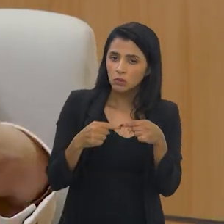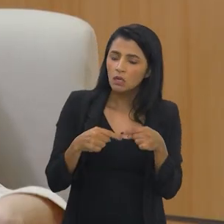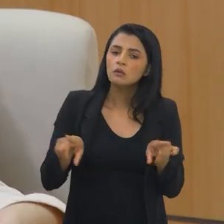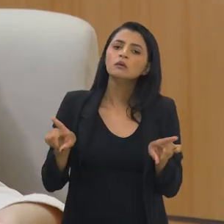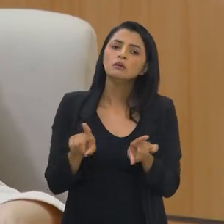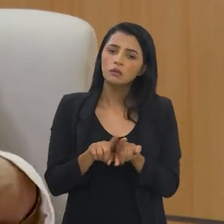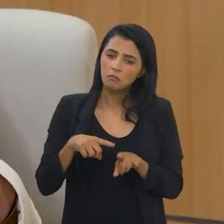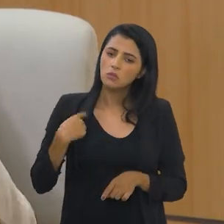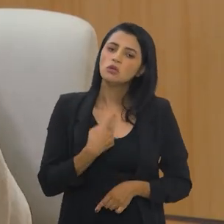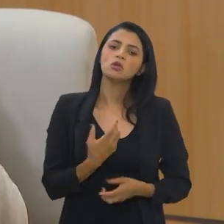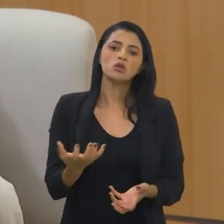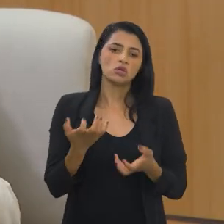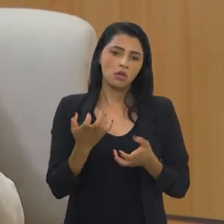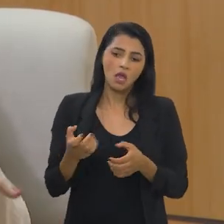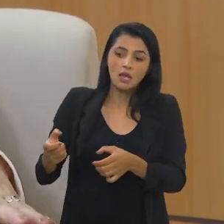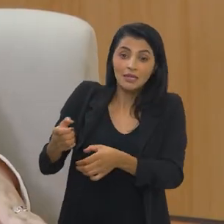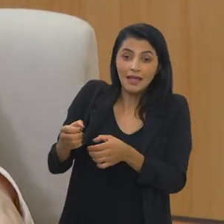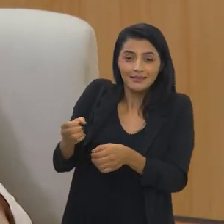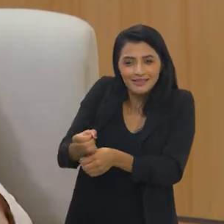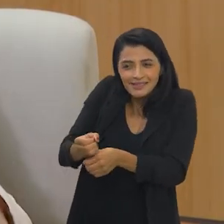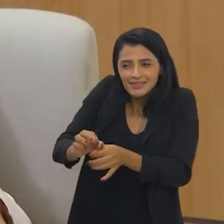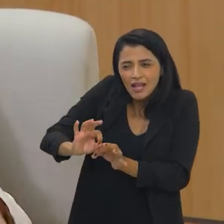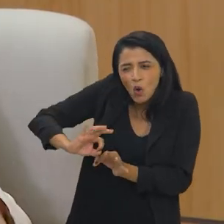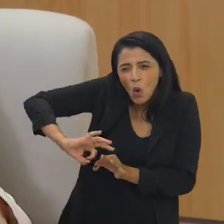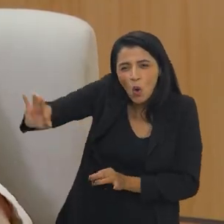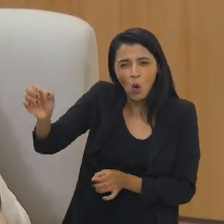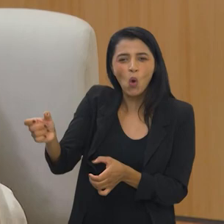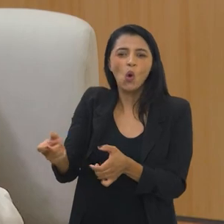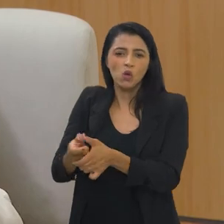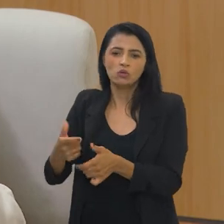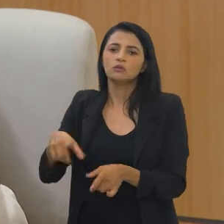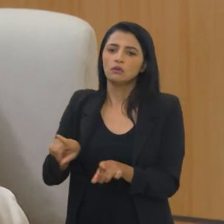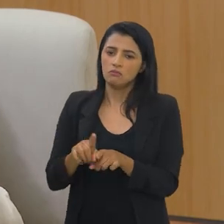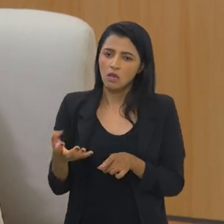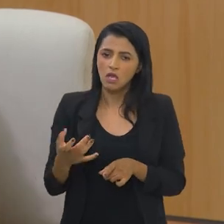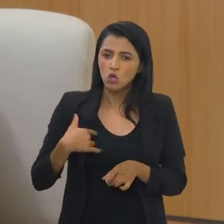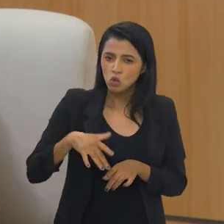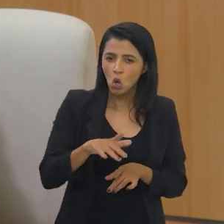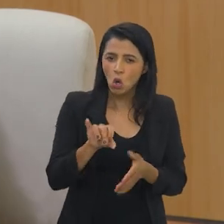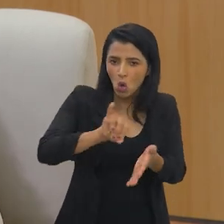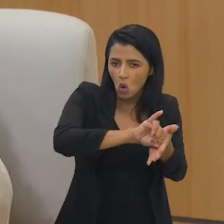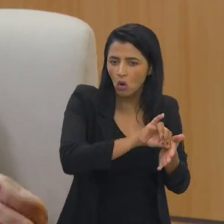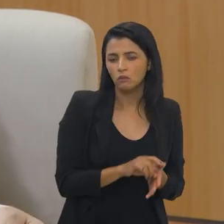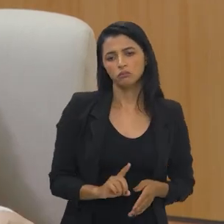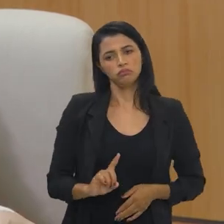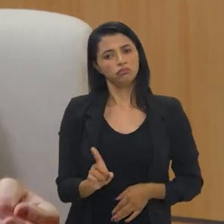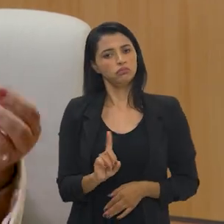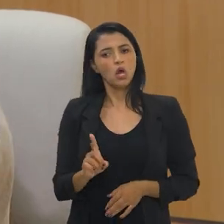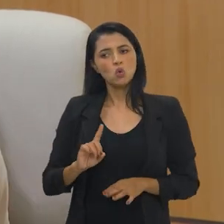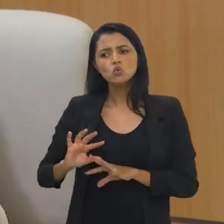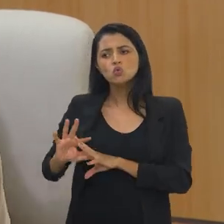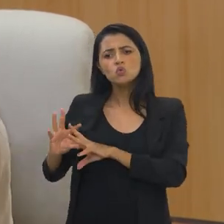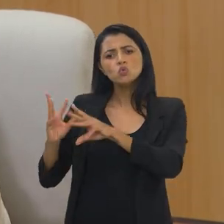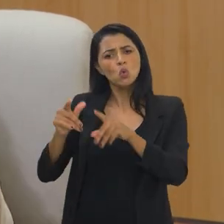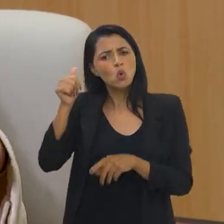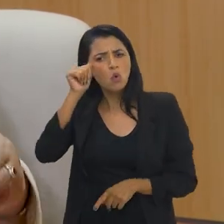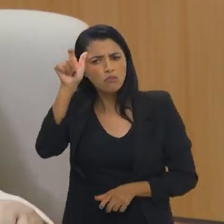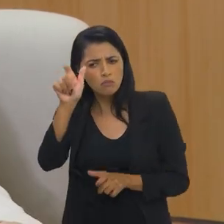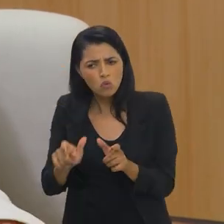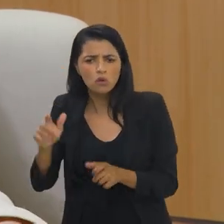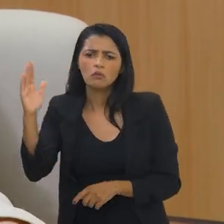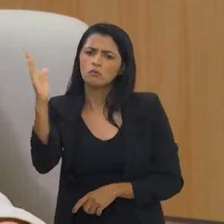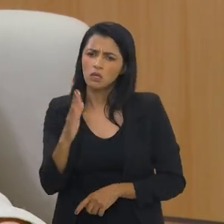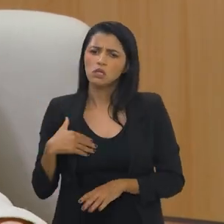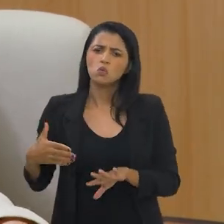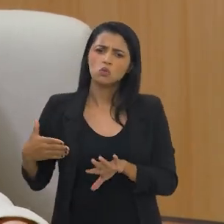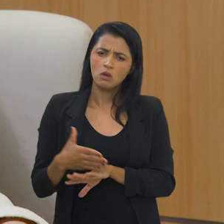e também nós queremos colocar no interior né não é uma política que nós queremos só nas capitais nós precisamos que todas